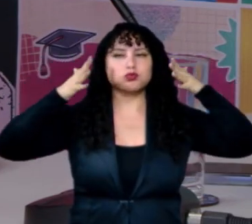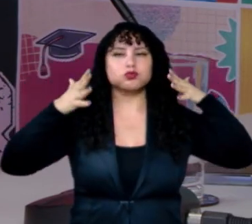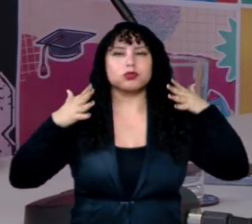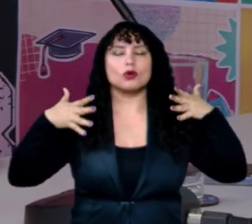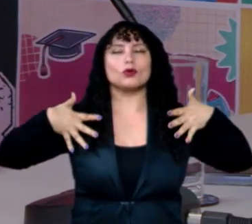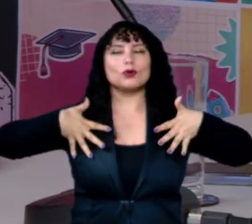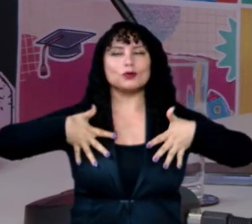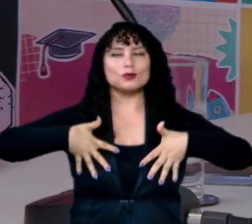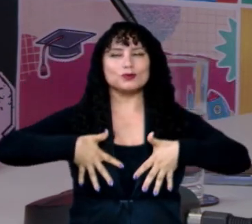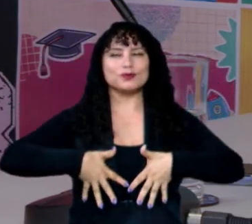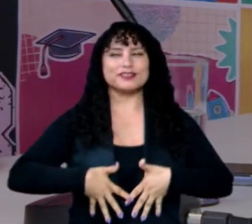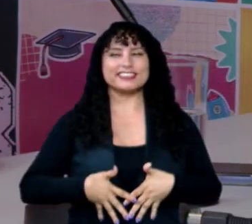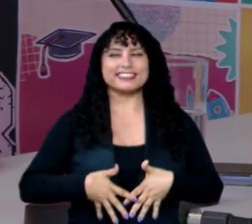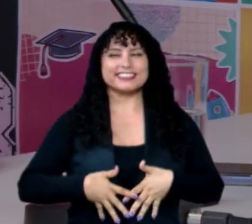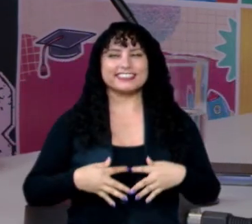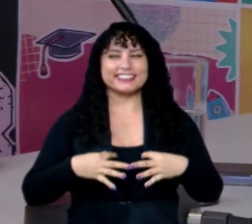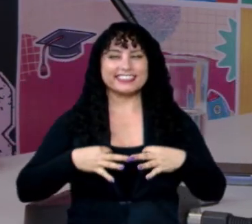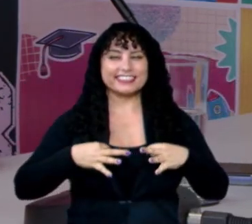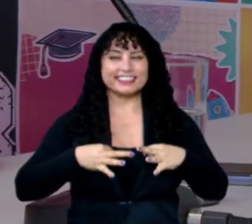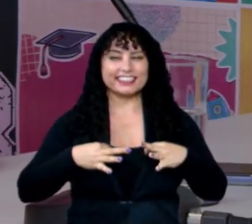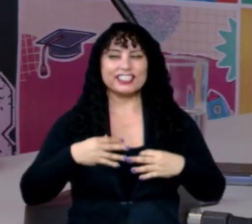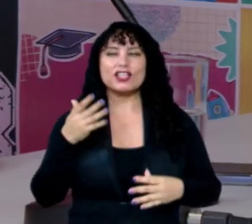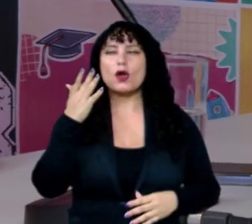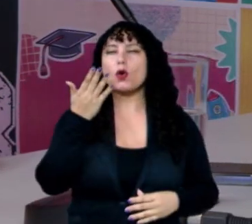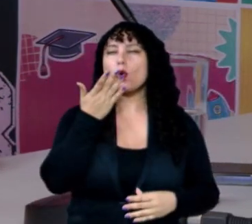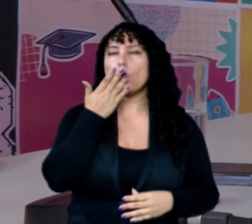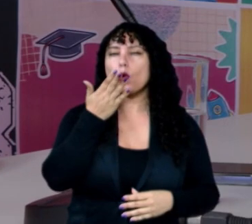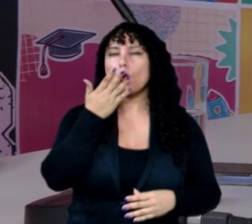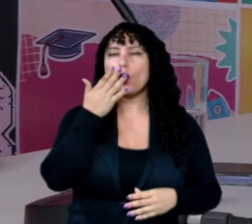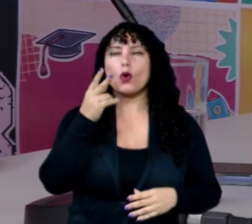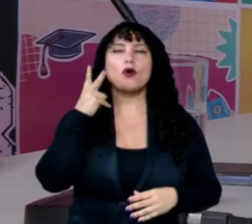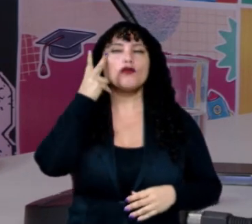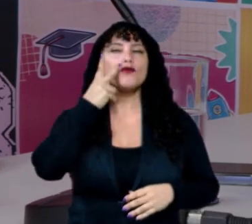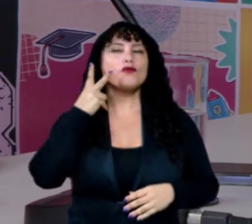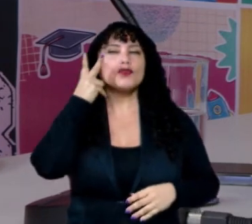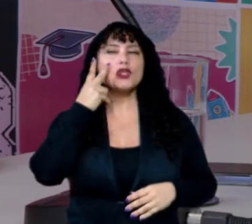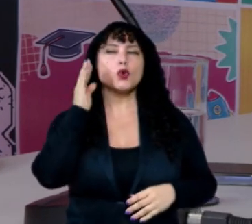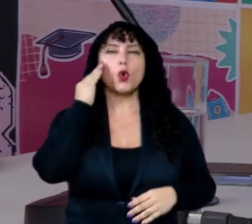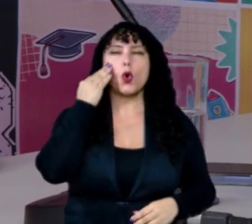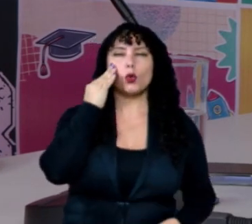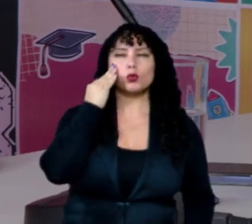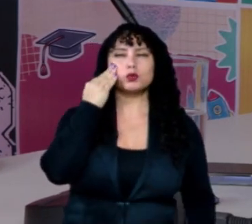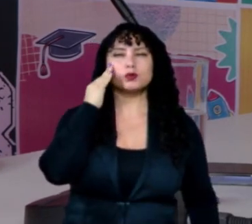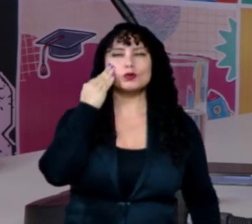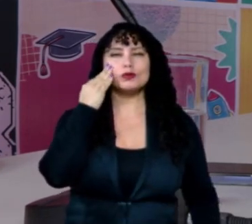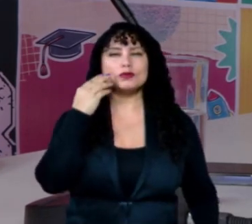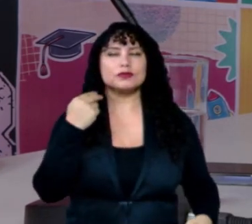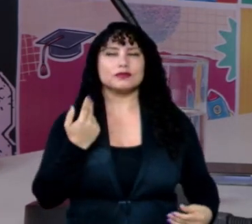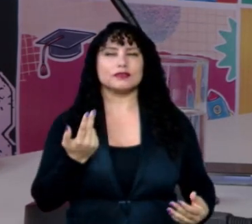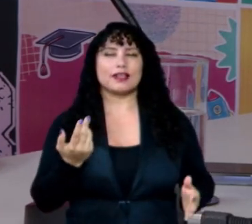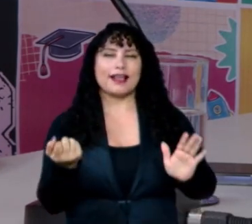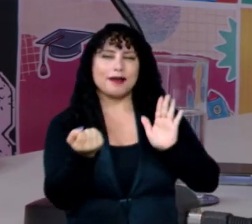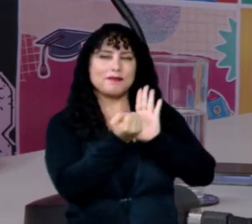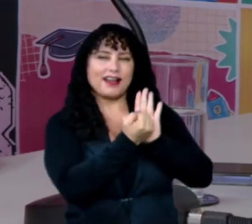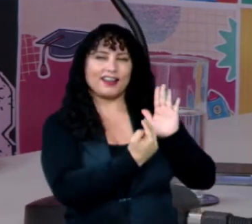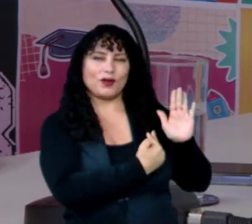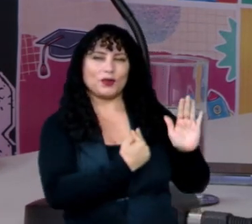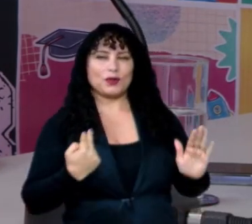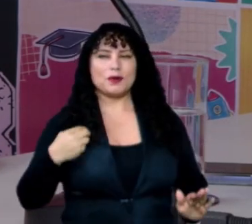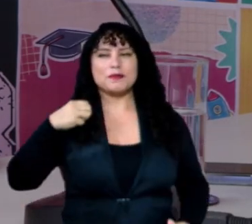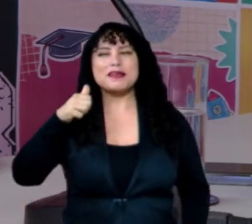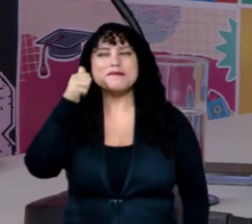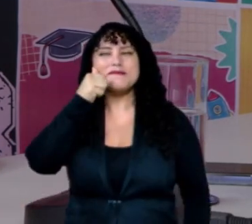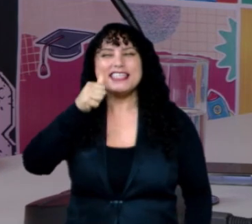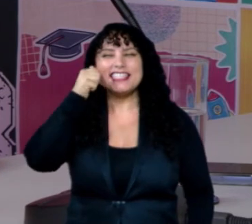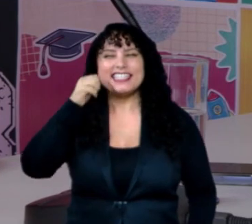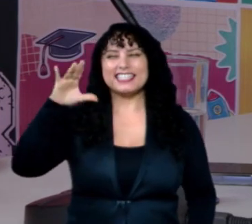estou usando uma camiseta cor vinho rosado que está com a inscrição Meninas